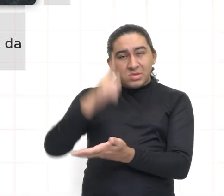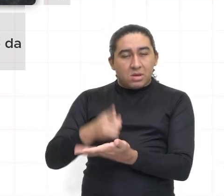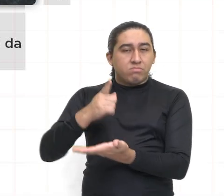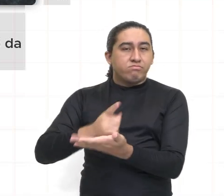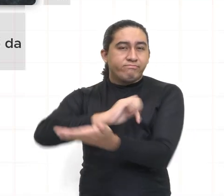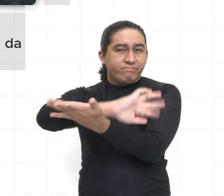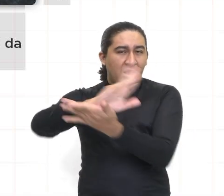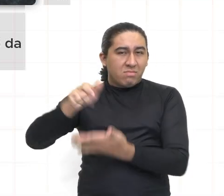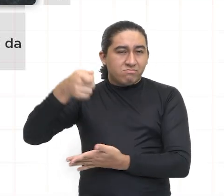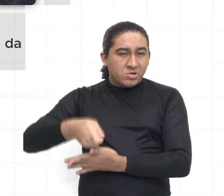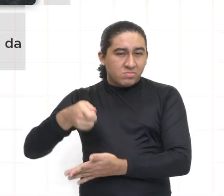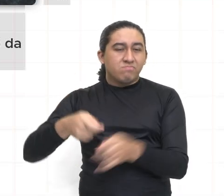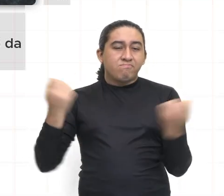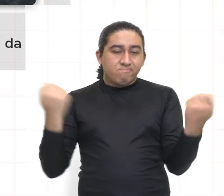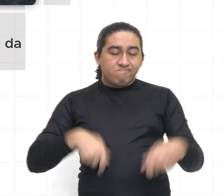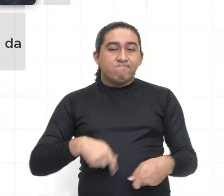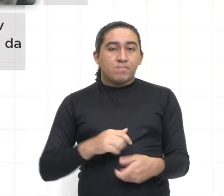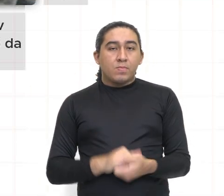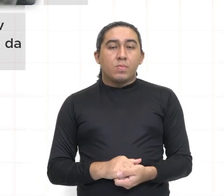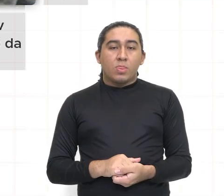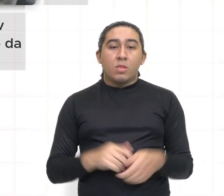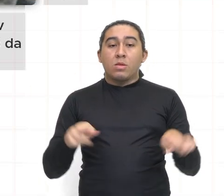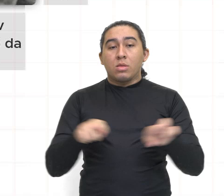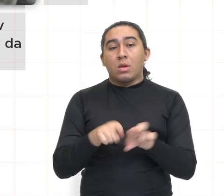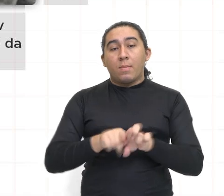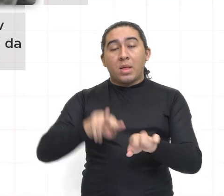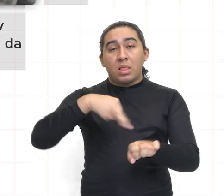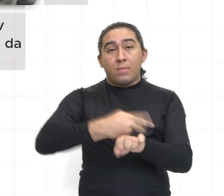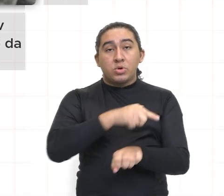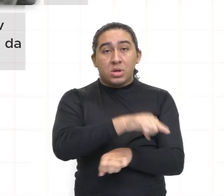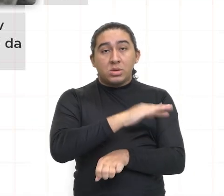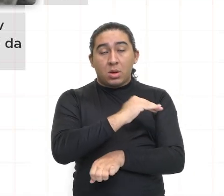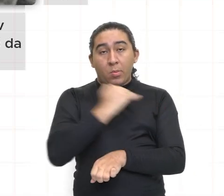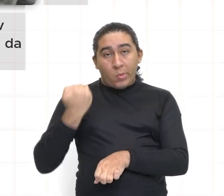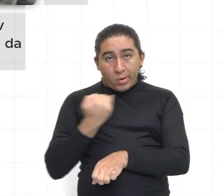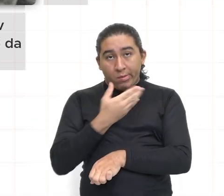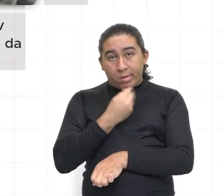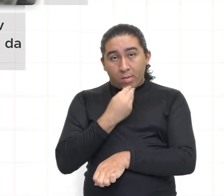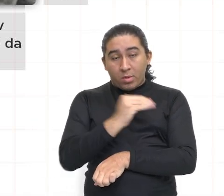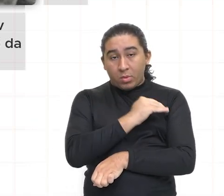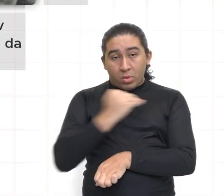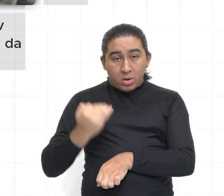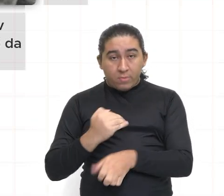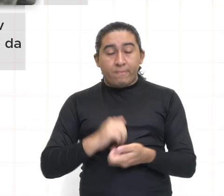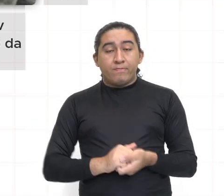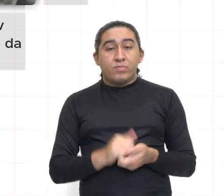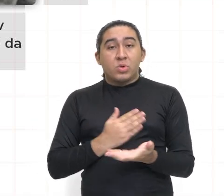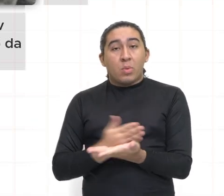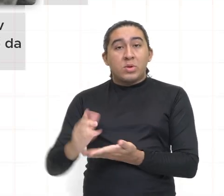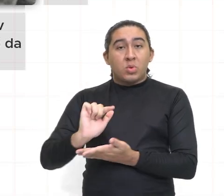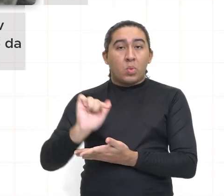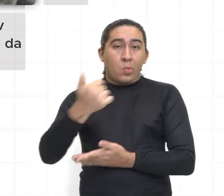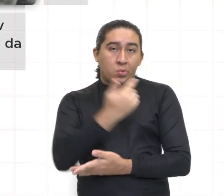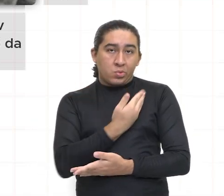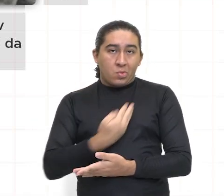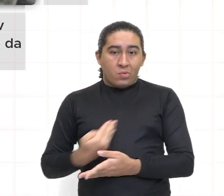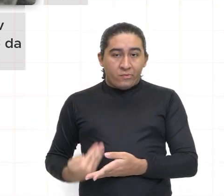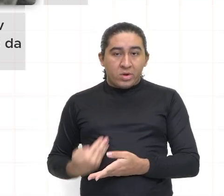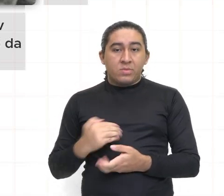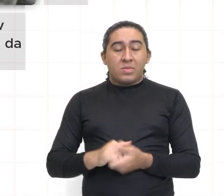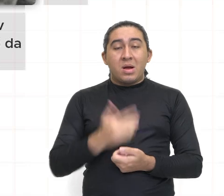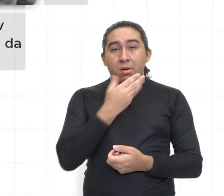altamente autoritário. Após a morte do Stalin, ali em 53, houve um segundo